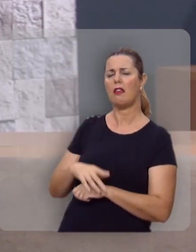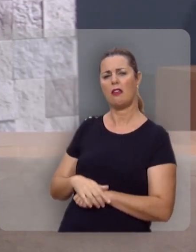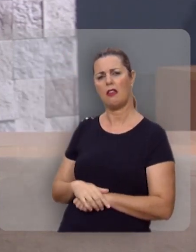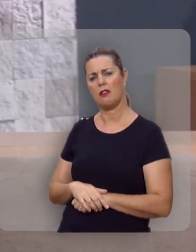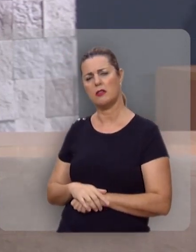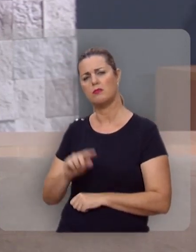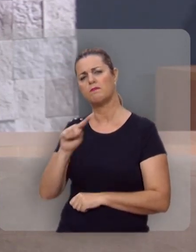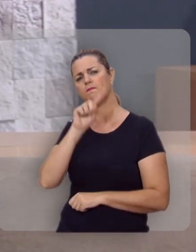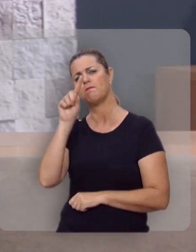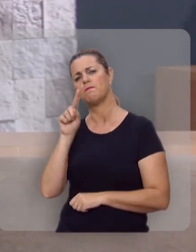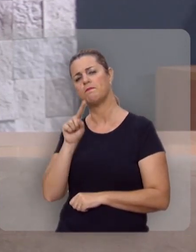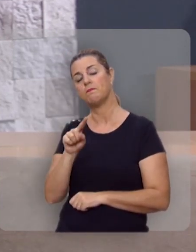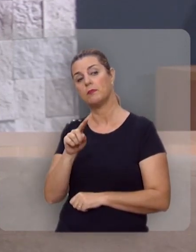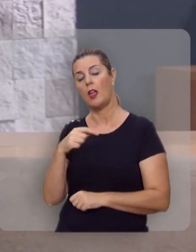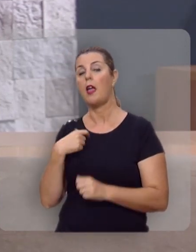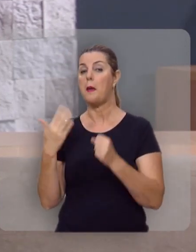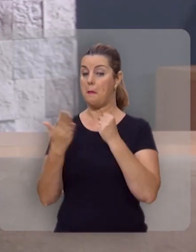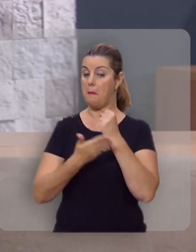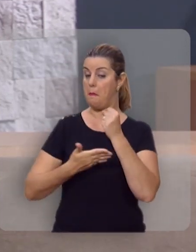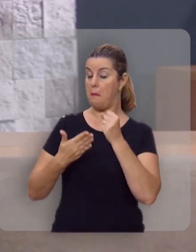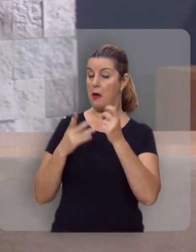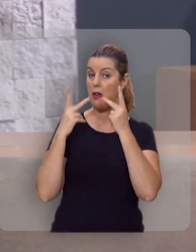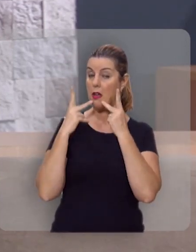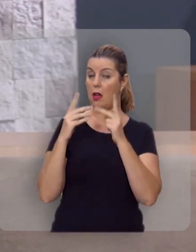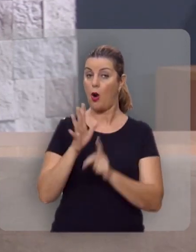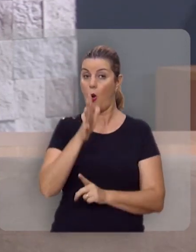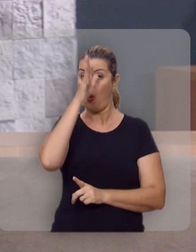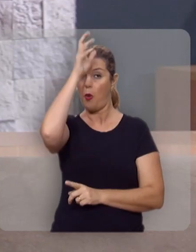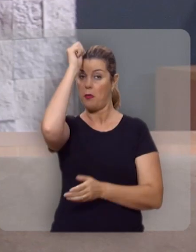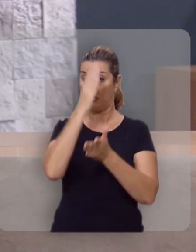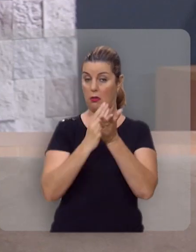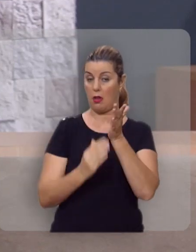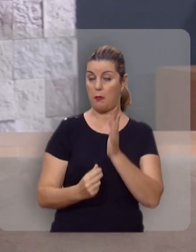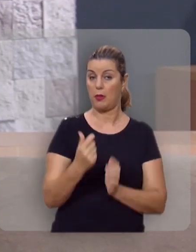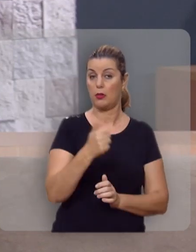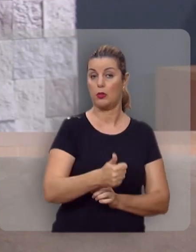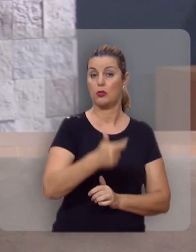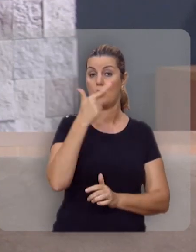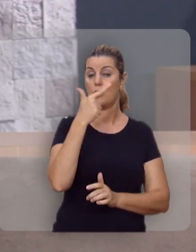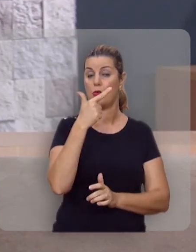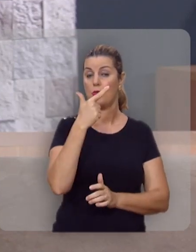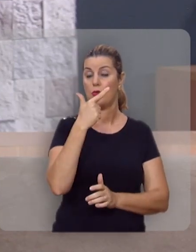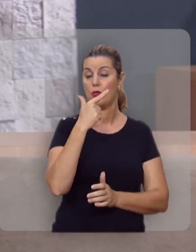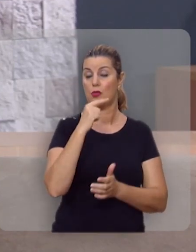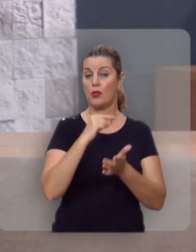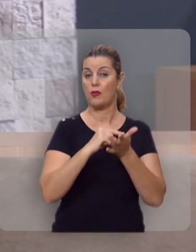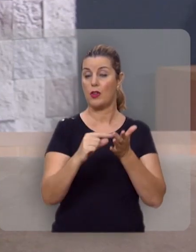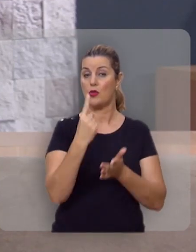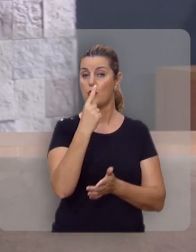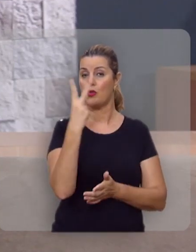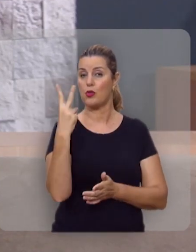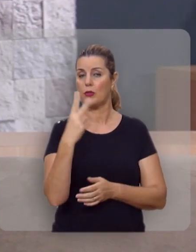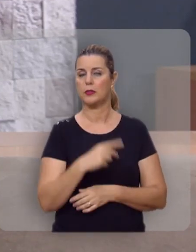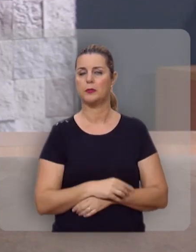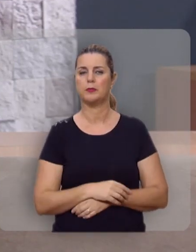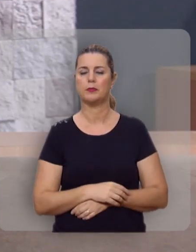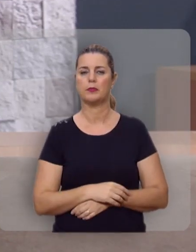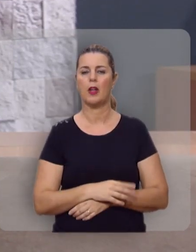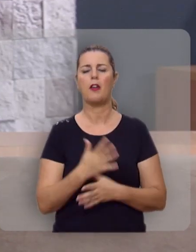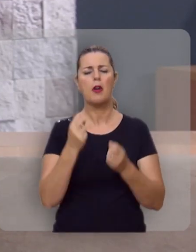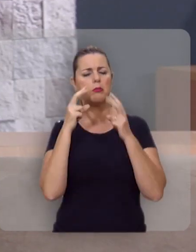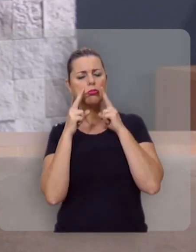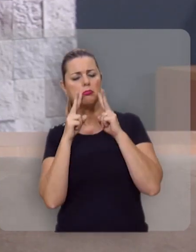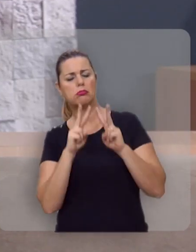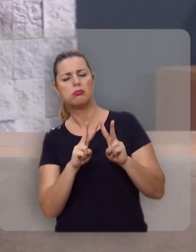de Deus? E eu quero basear esta mensagem em Romanos, capítulo 12, versos 1 e